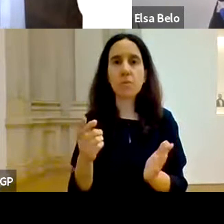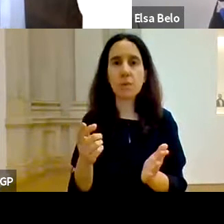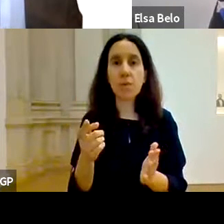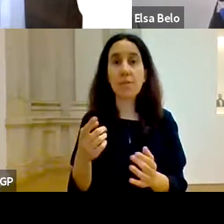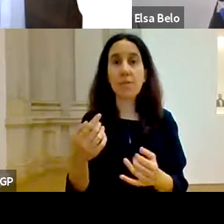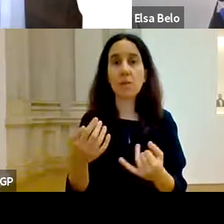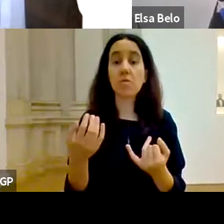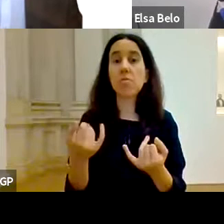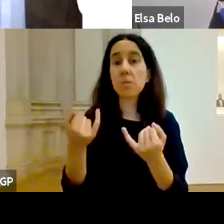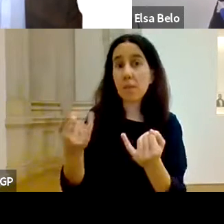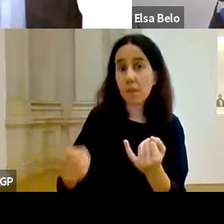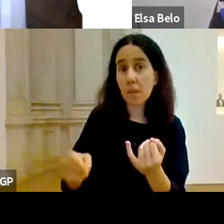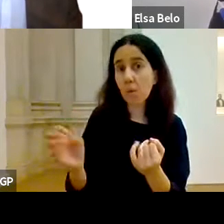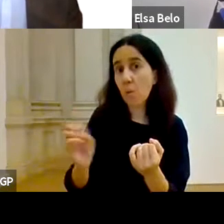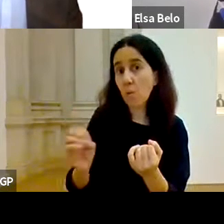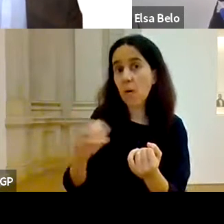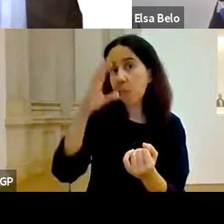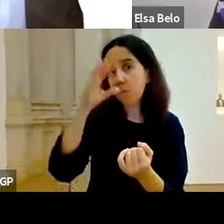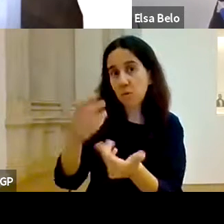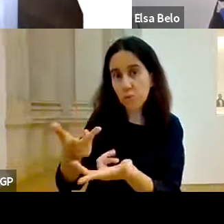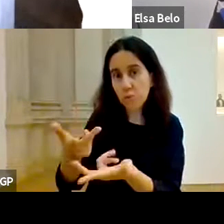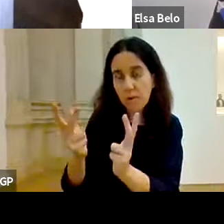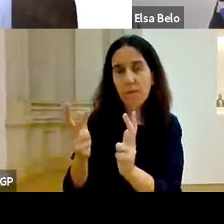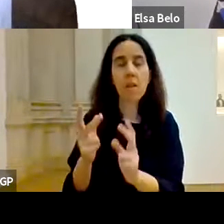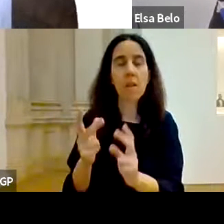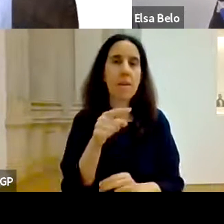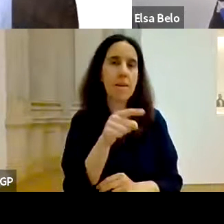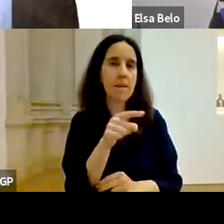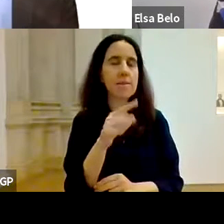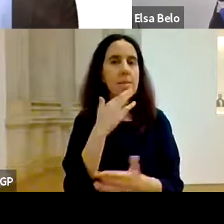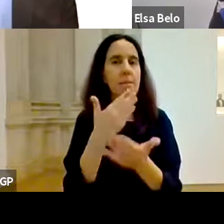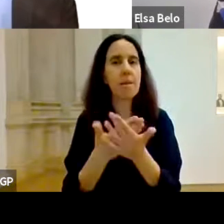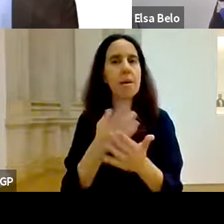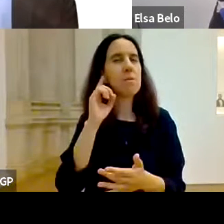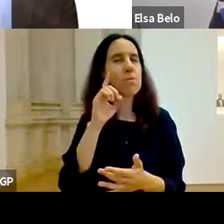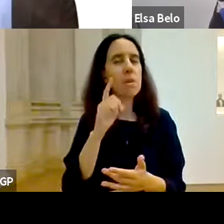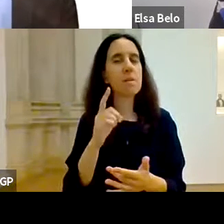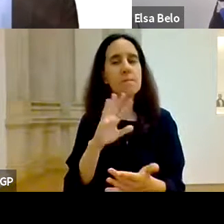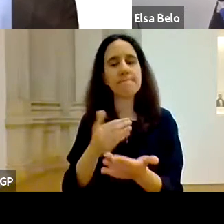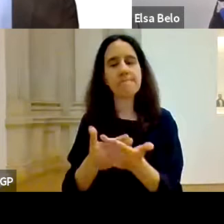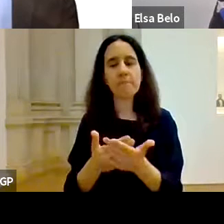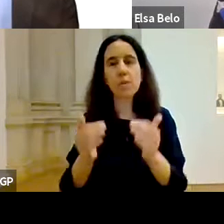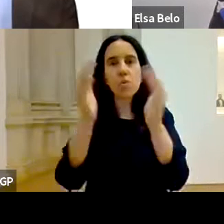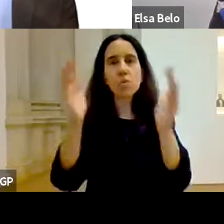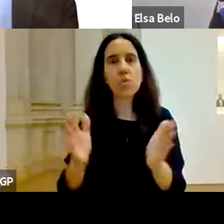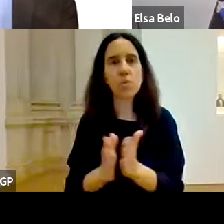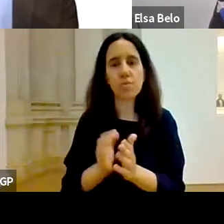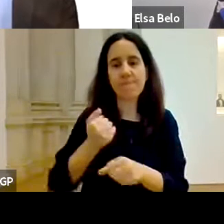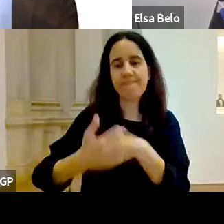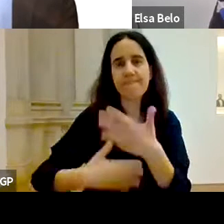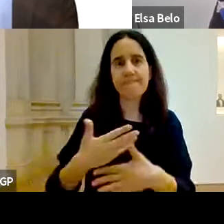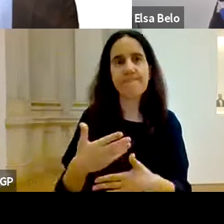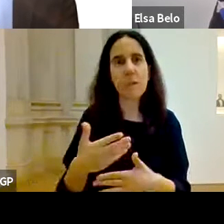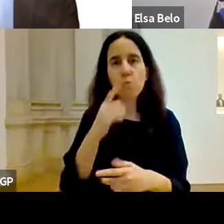licenças tem, e esse, digamos assim, é um fator importante para colocar todos a trabalhar no mesmo